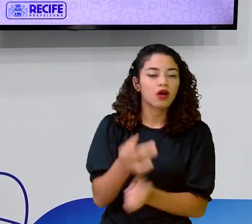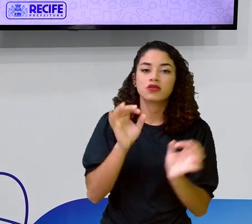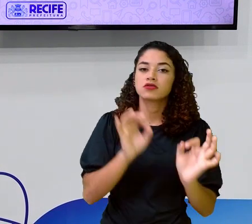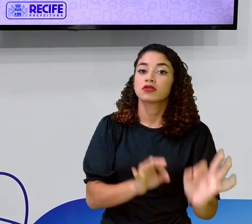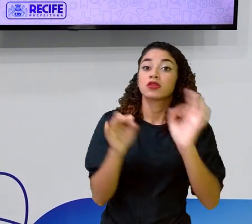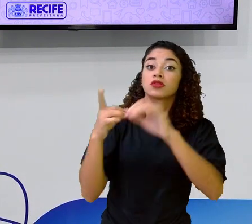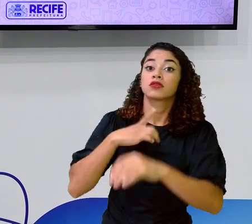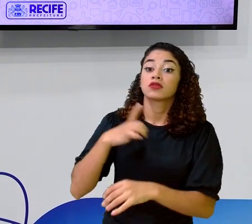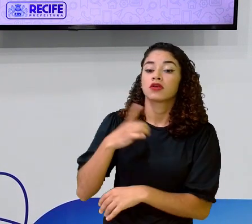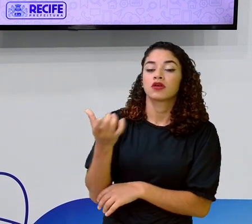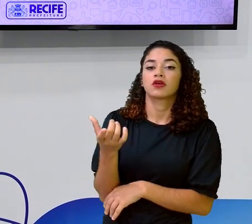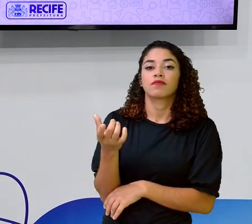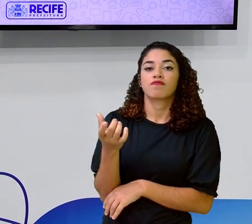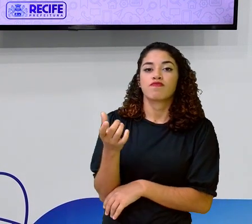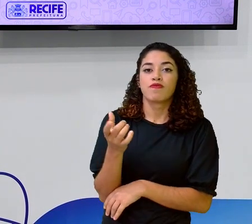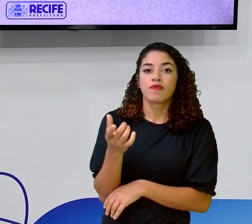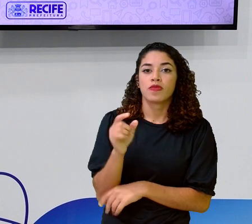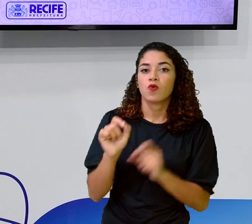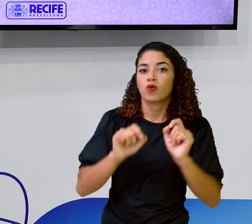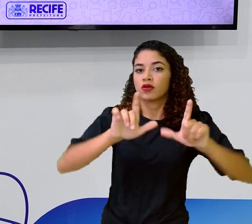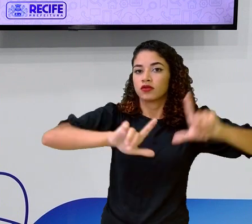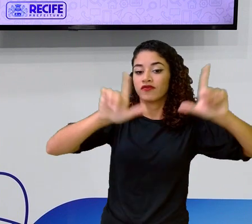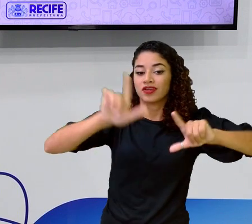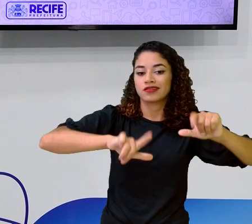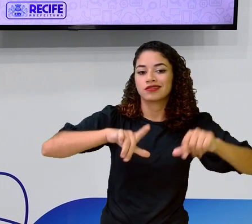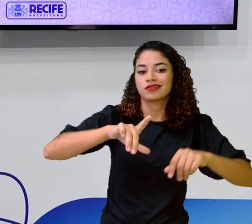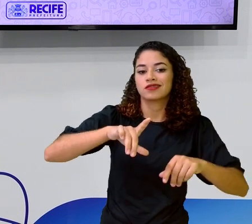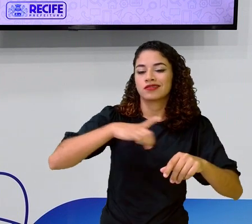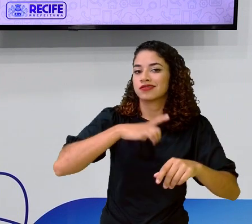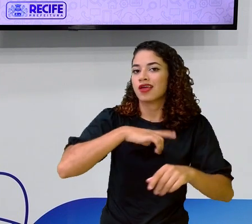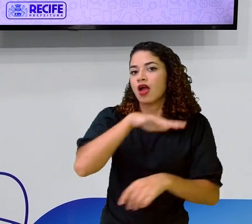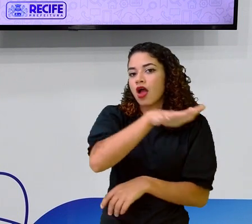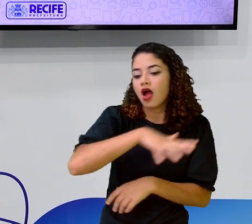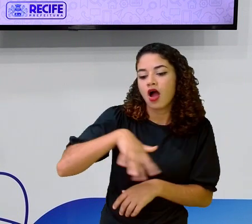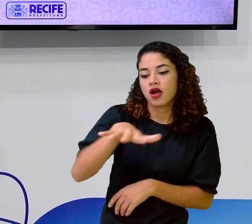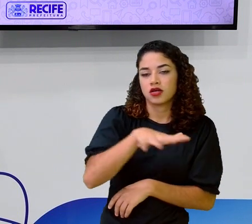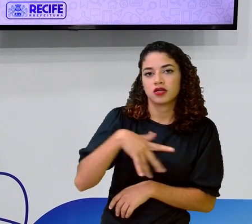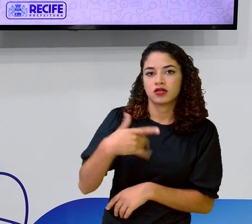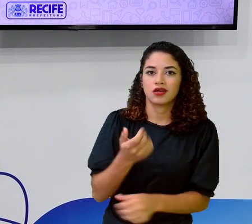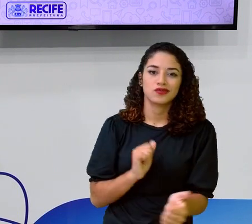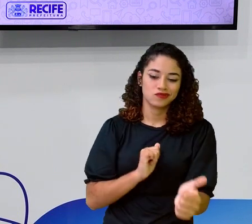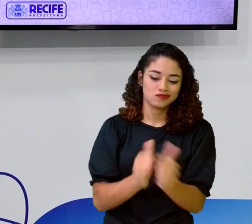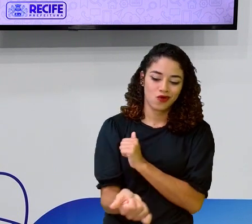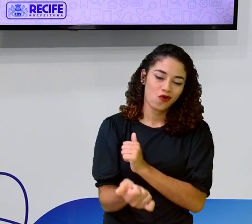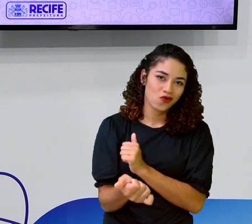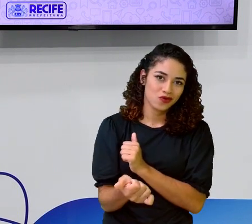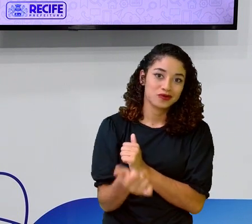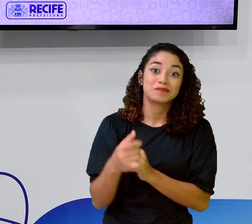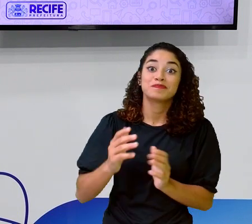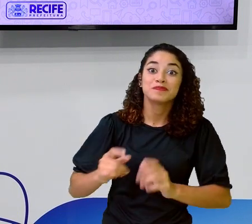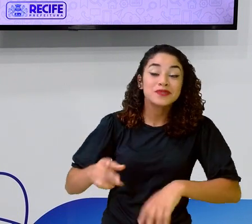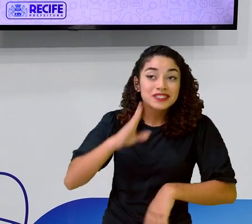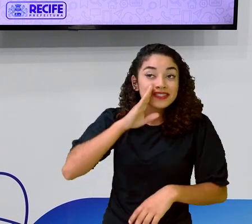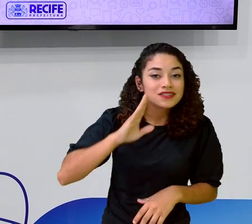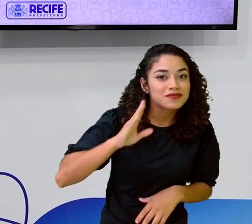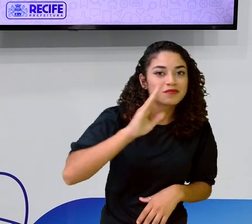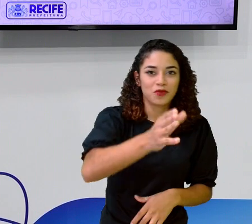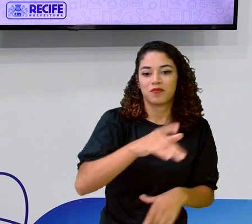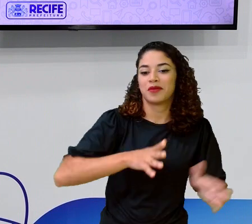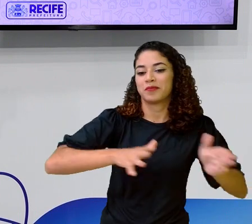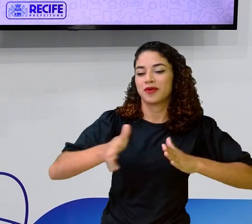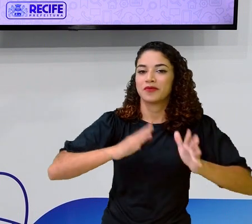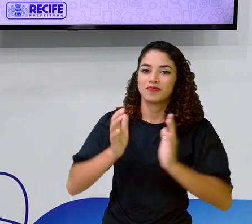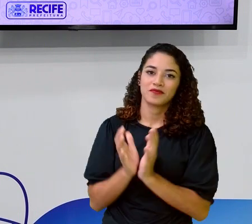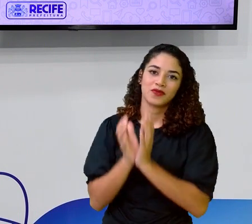telejornais, que são específicos, por área, e, o esporte, é uma delas, principalmente, agora, nesse período da Copa, estão ganhando,